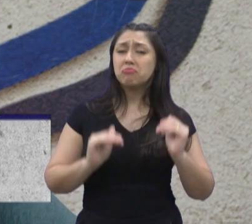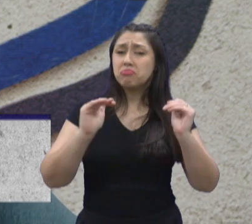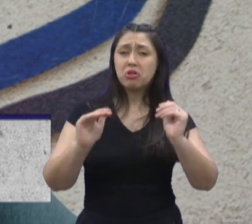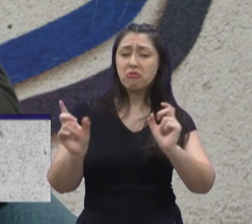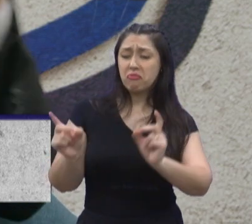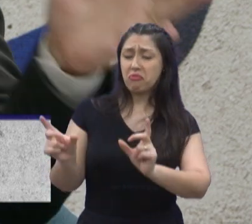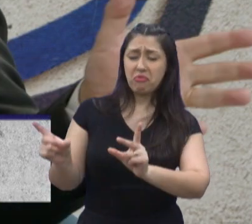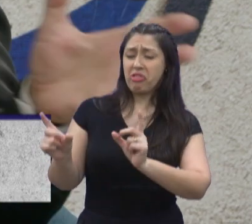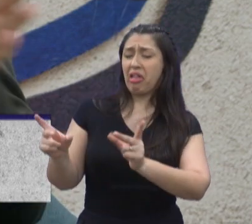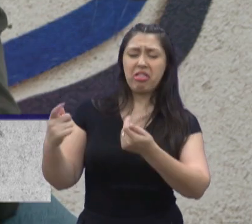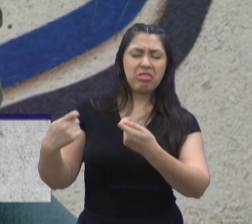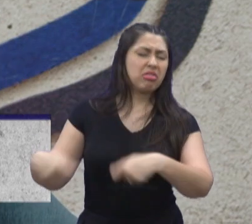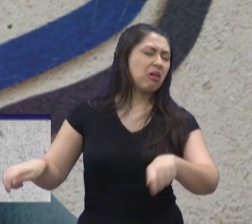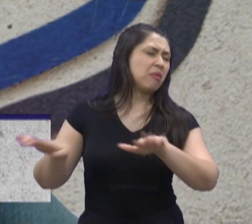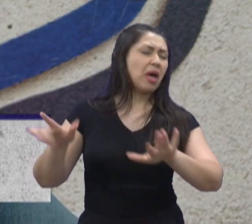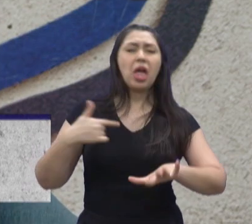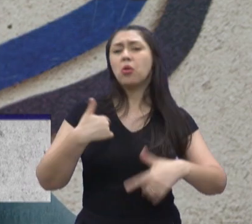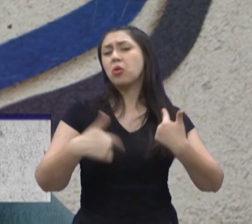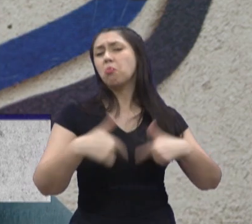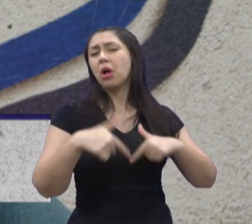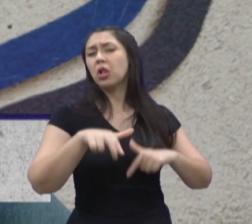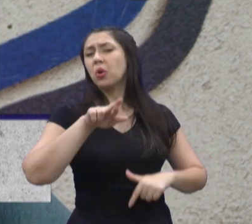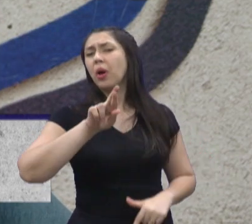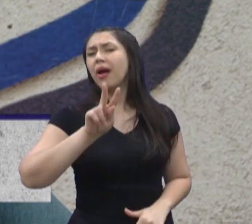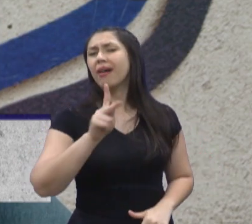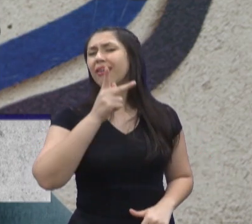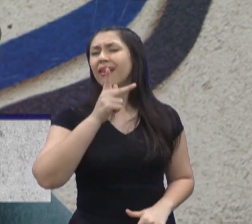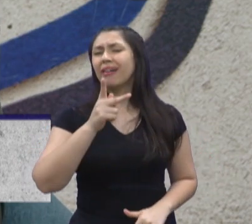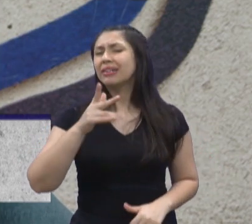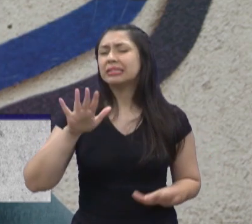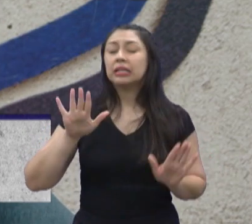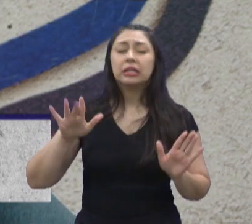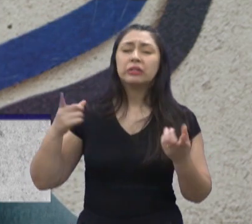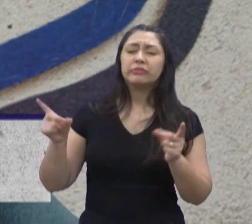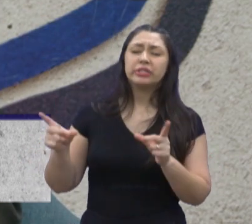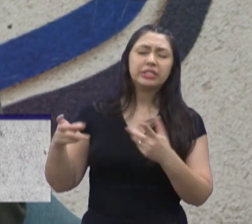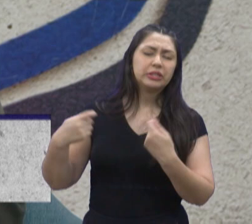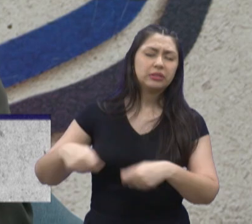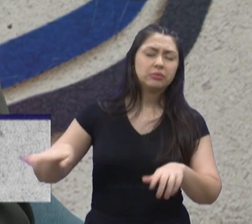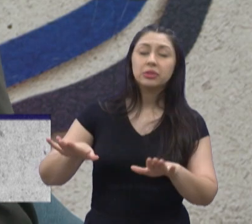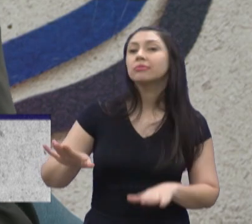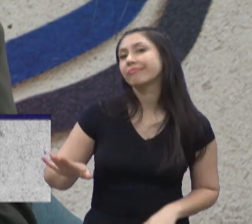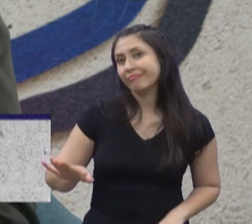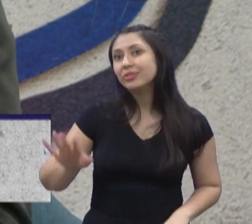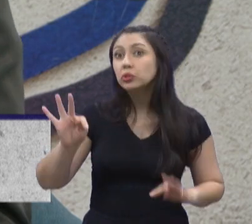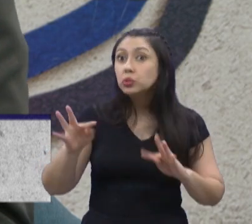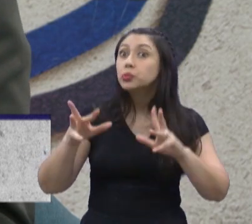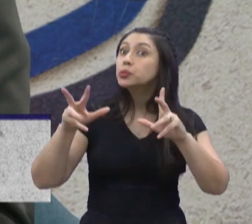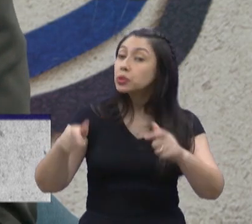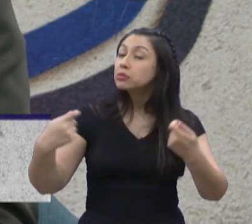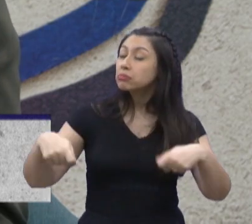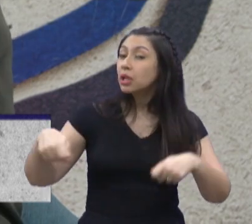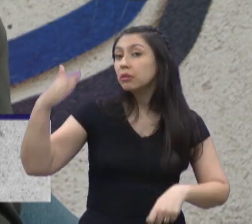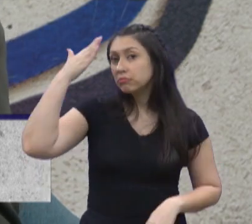com RH, eu sou educador físico. Imagina. Não, não preciso vender. Todos precisamos vender. Certo? Exato.